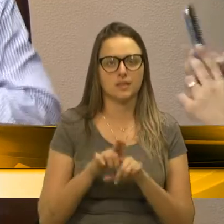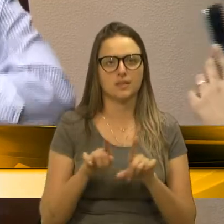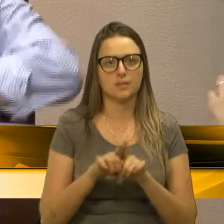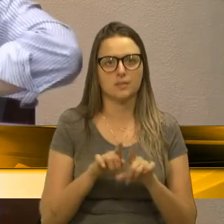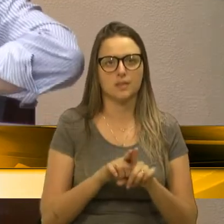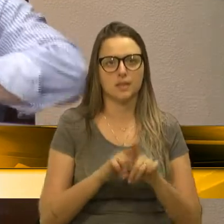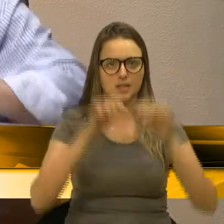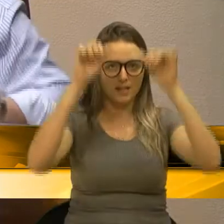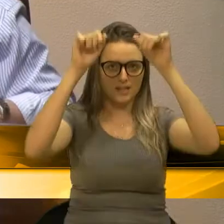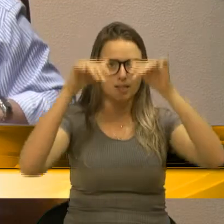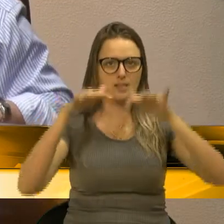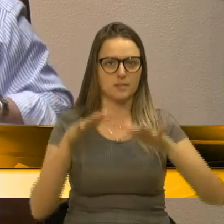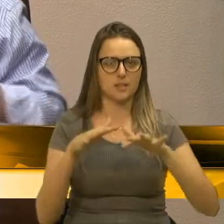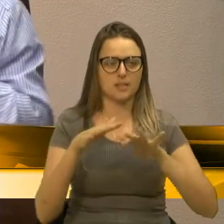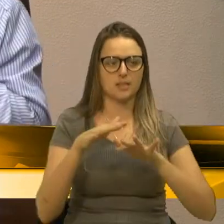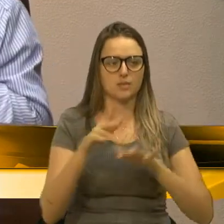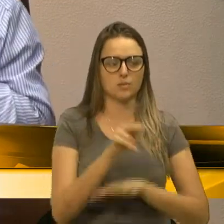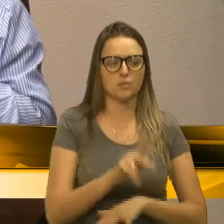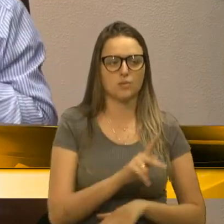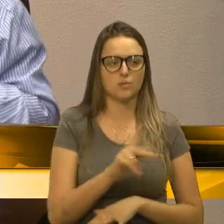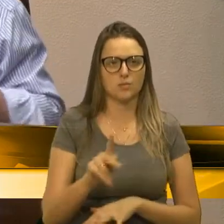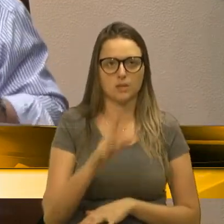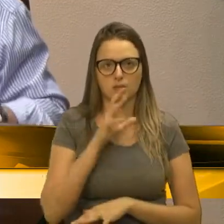dos freios capuchinhos.